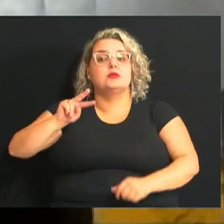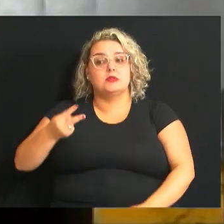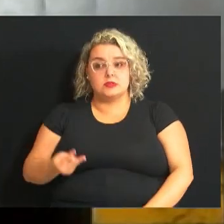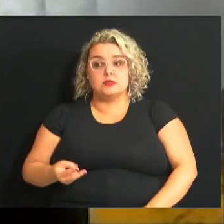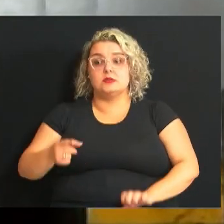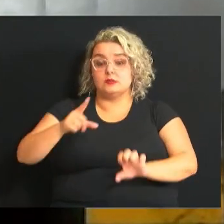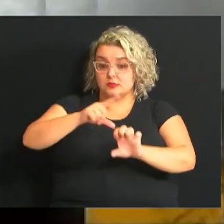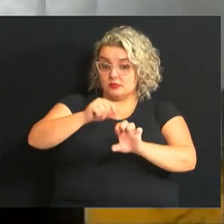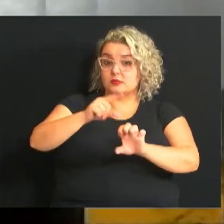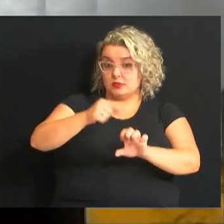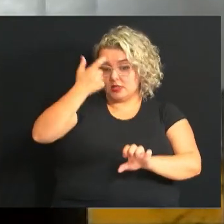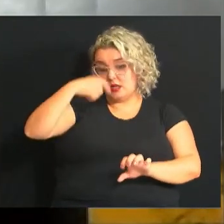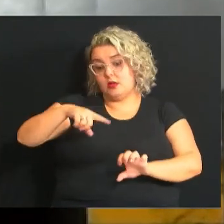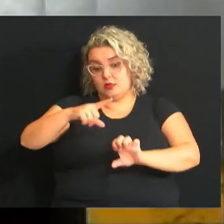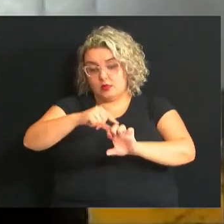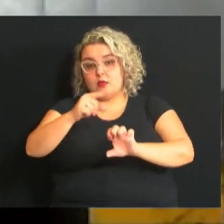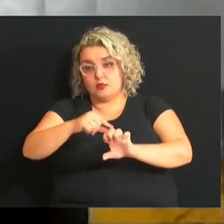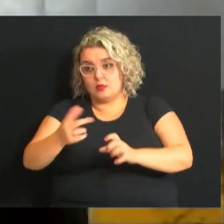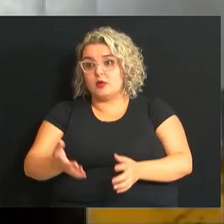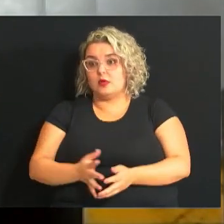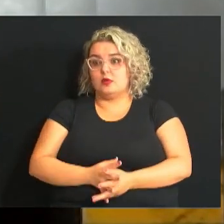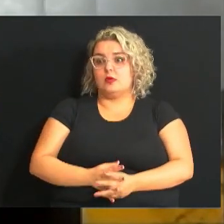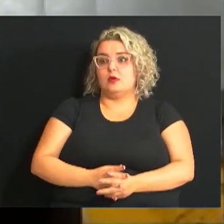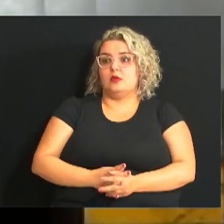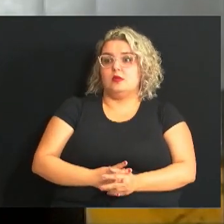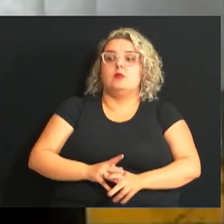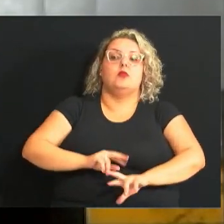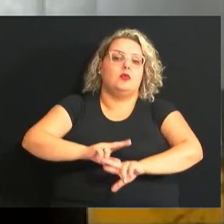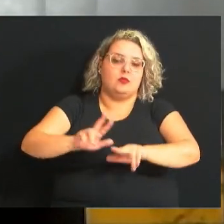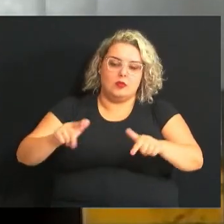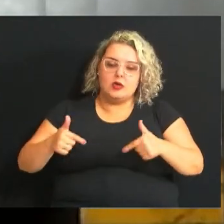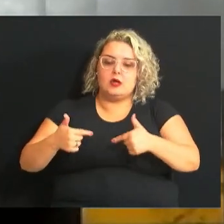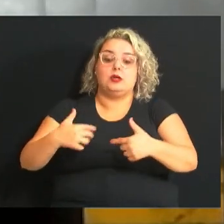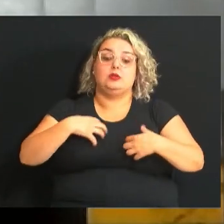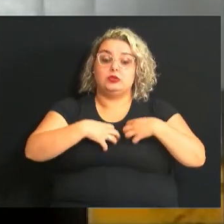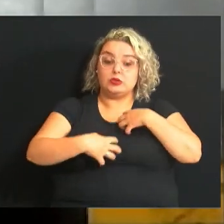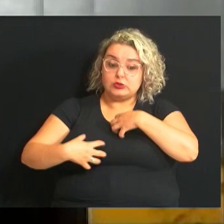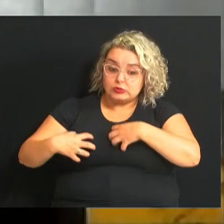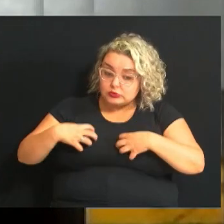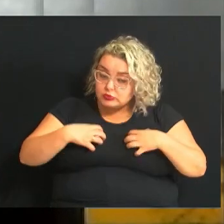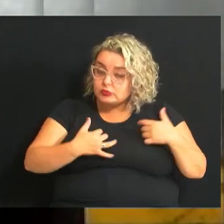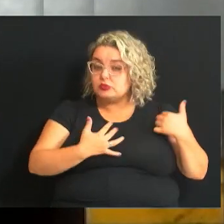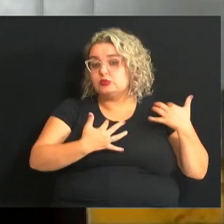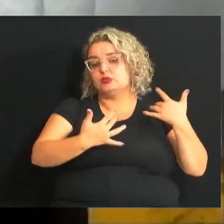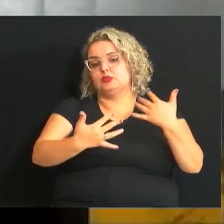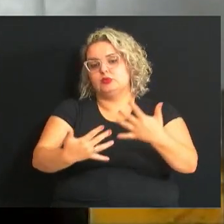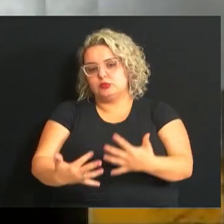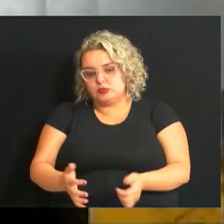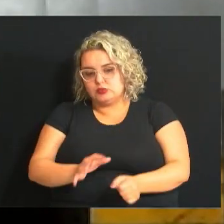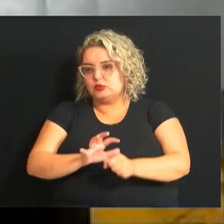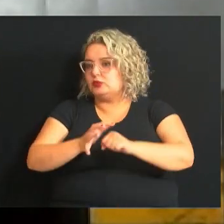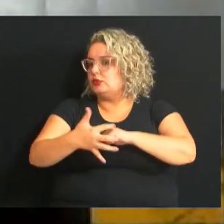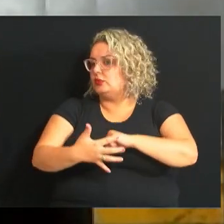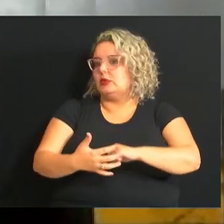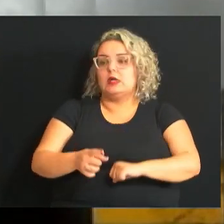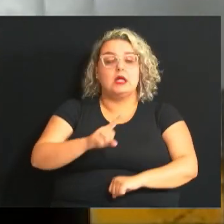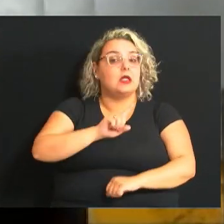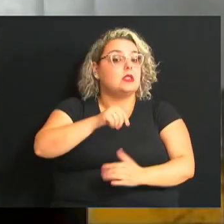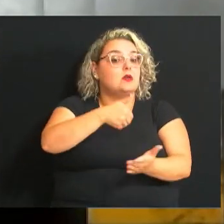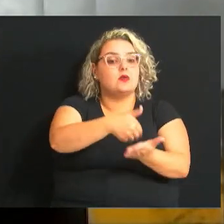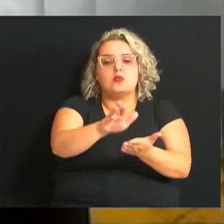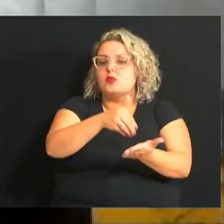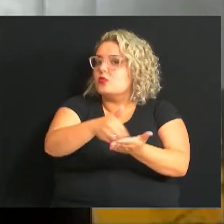eu como empreendedor, passei por muitas lutas e aflições durante a pandemia. Nós não demitimos ninguém na